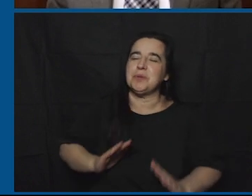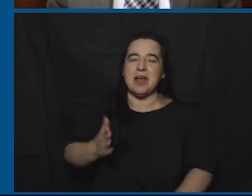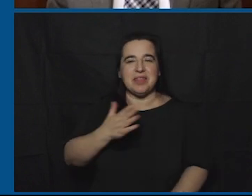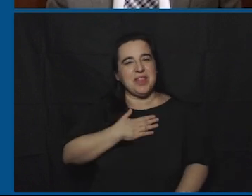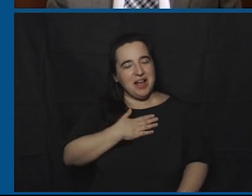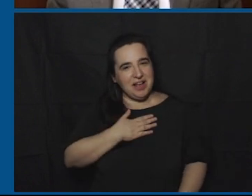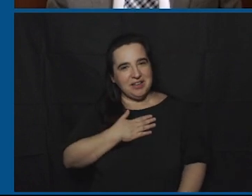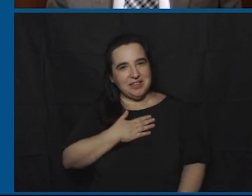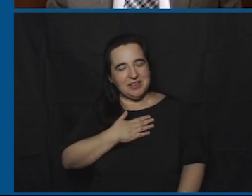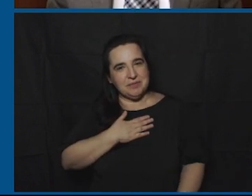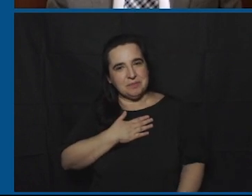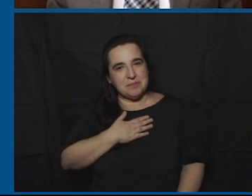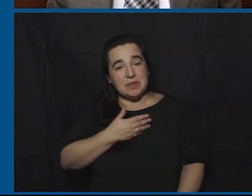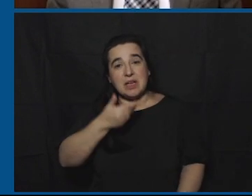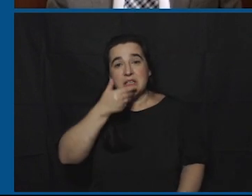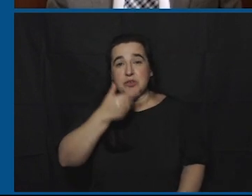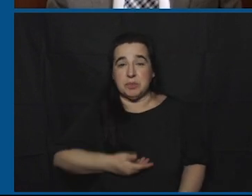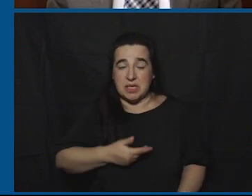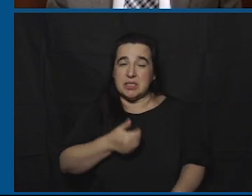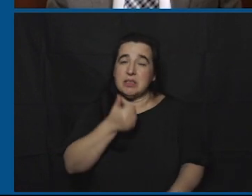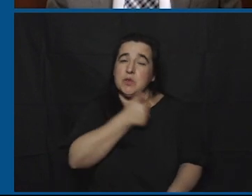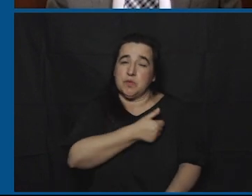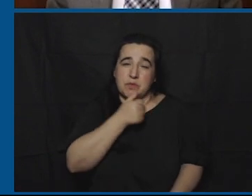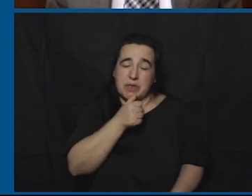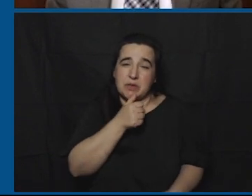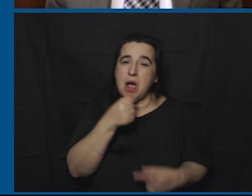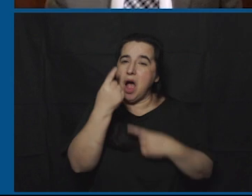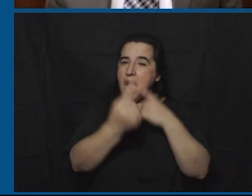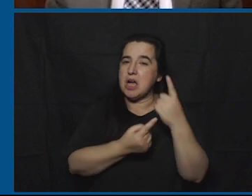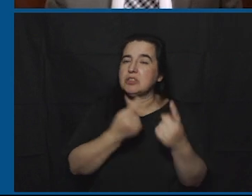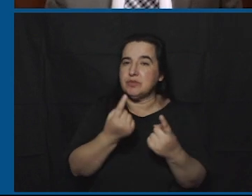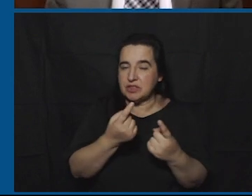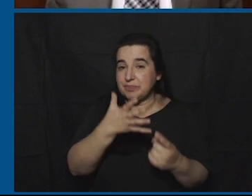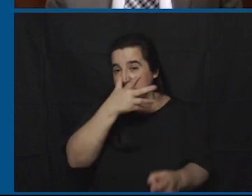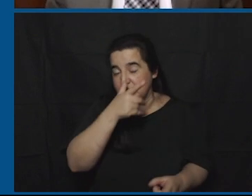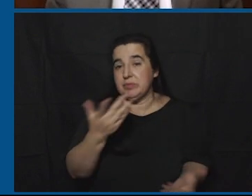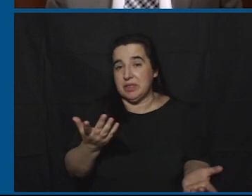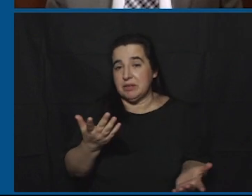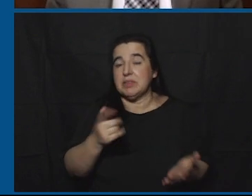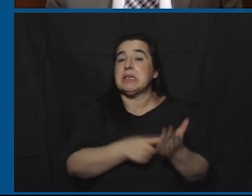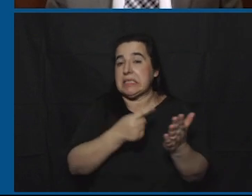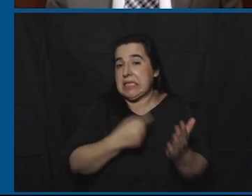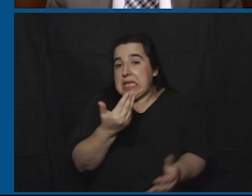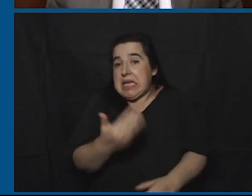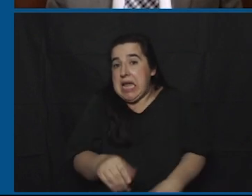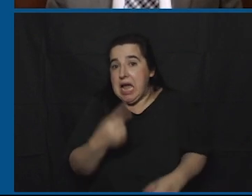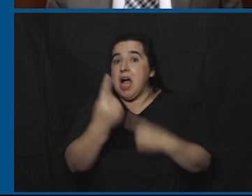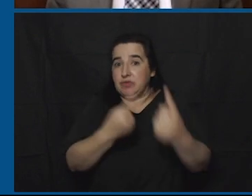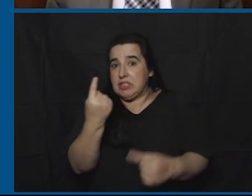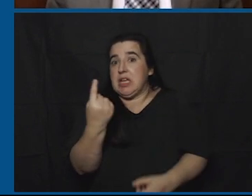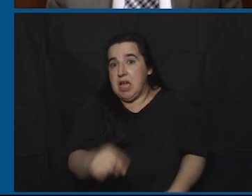podem consolar, não é? A experiência amarga, por vezes, permite-nos, infelizmente, mas ela é necessária, por